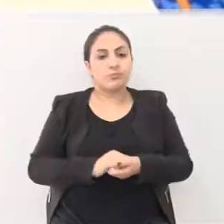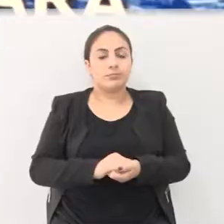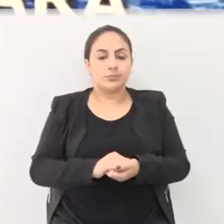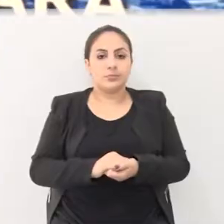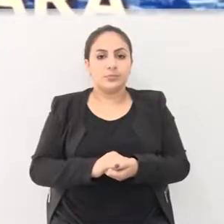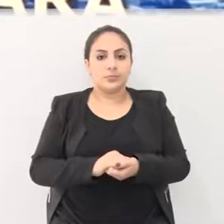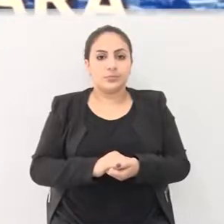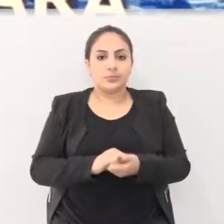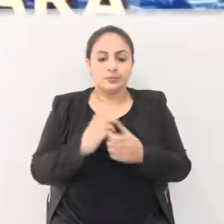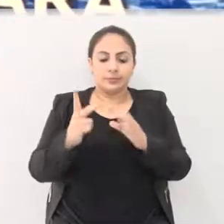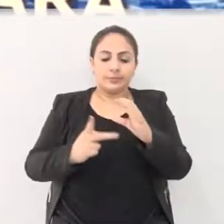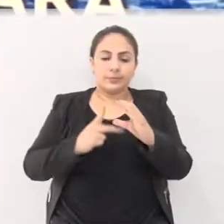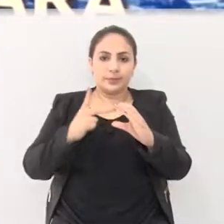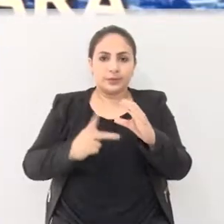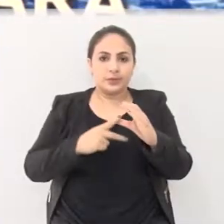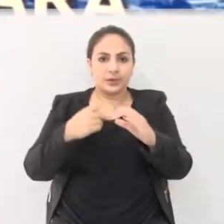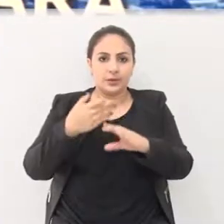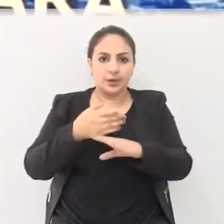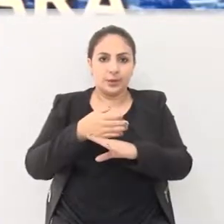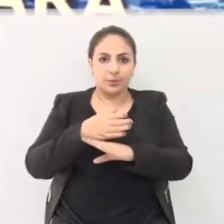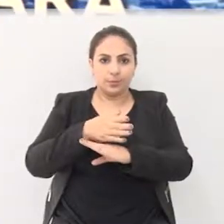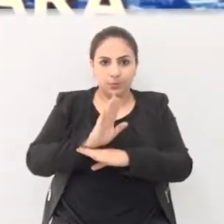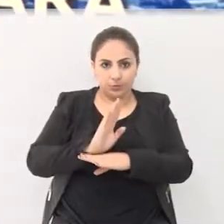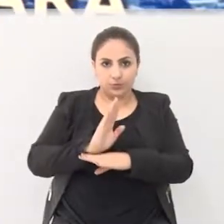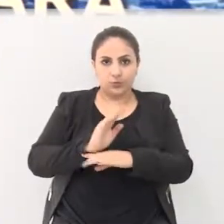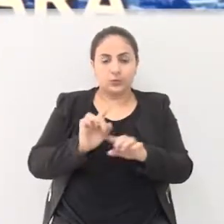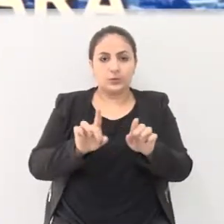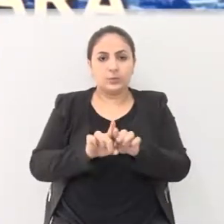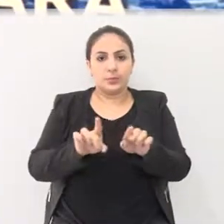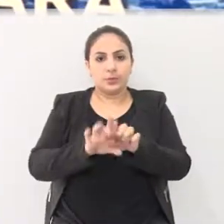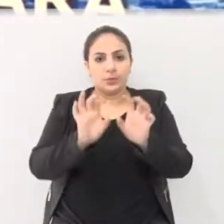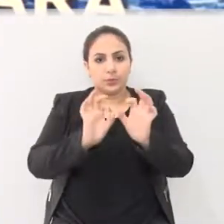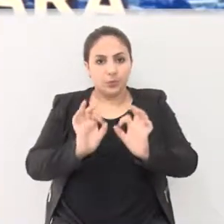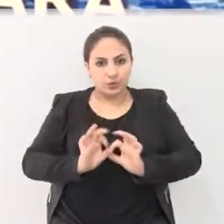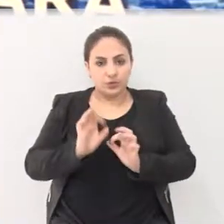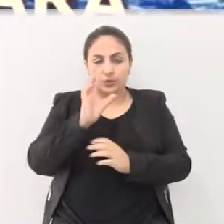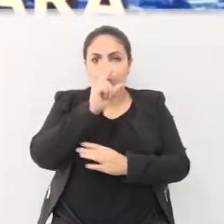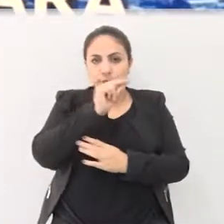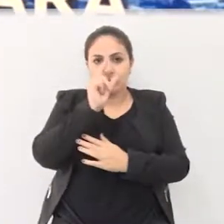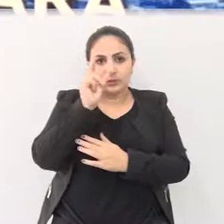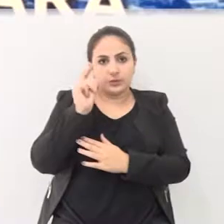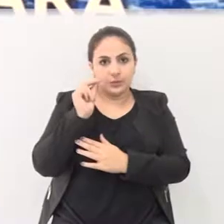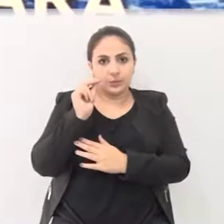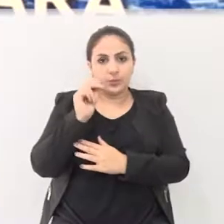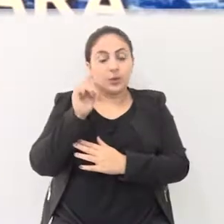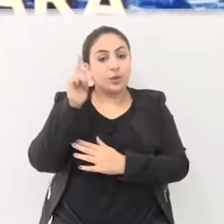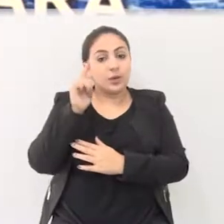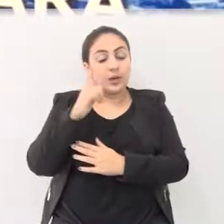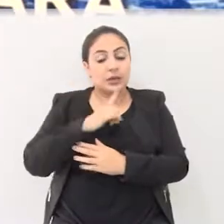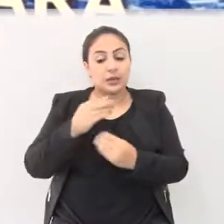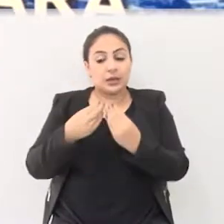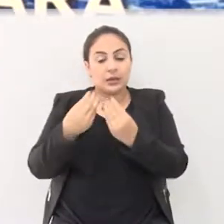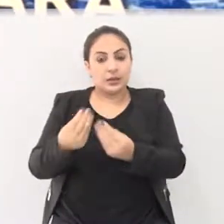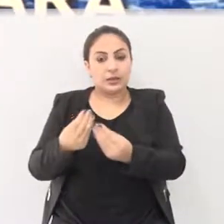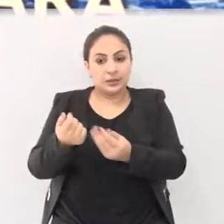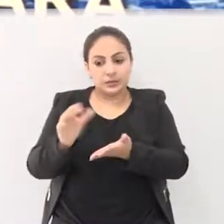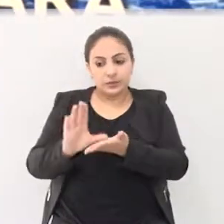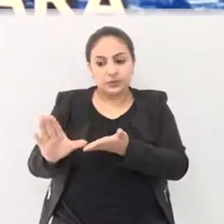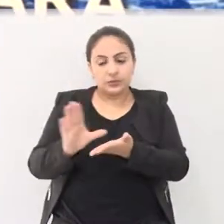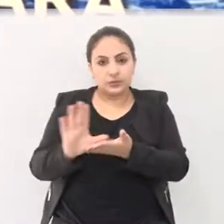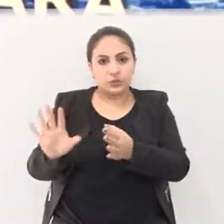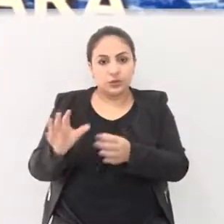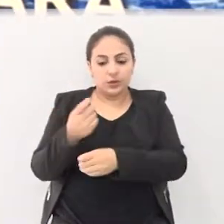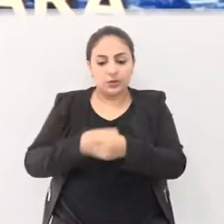processo. A Câmara de Vereadores aprovou por unanimidade um projeto do Poder Executivo que concede